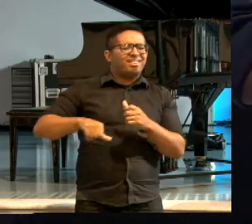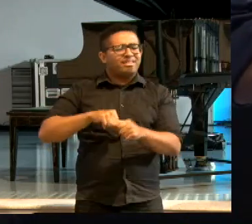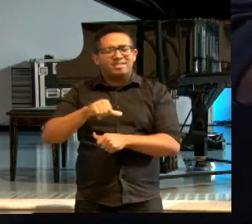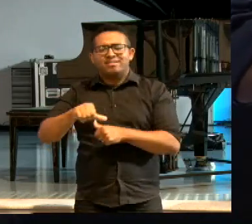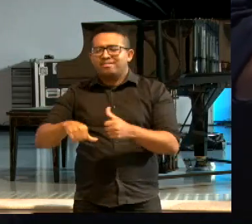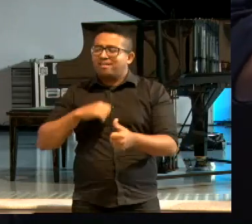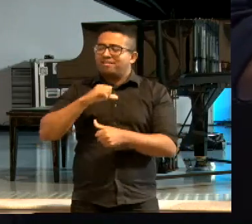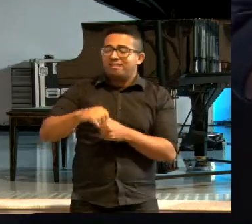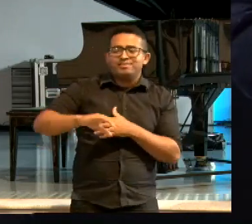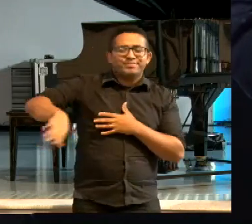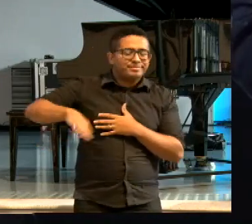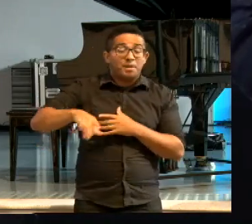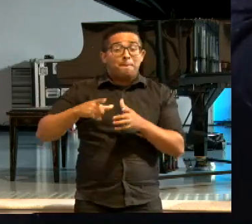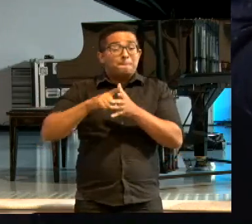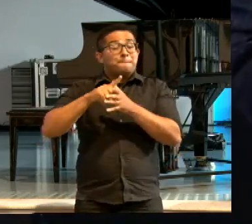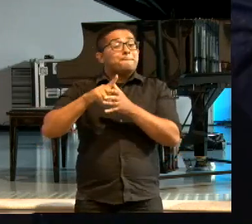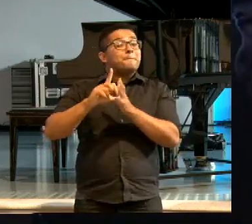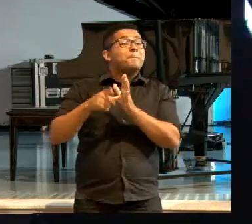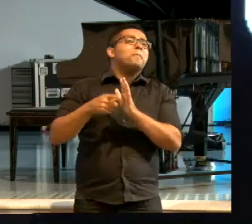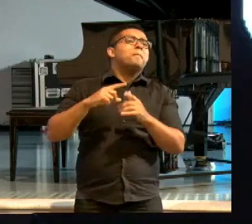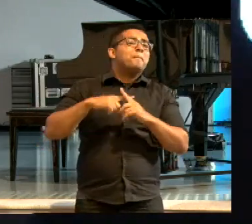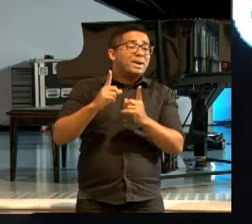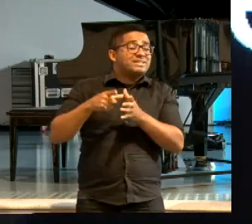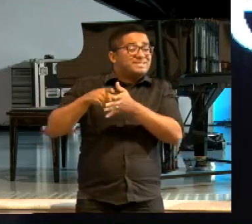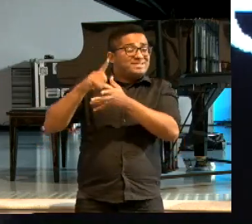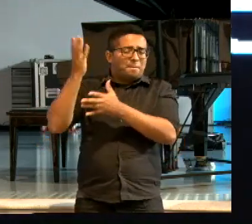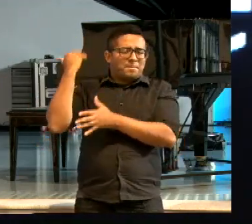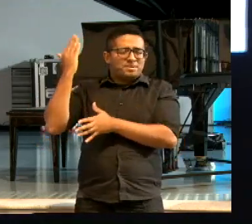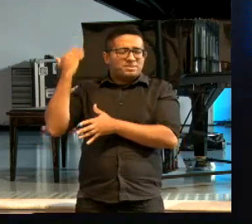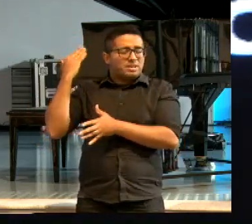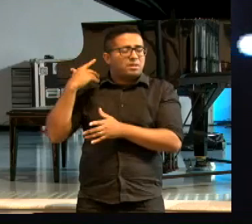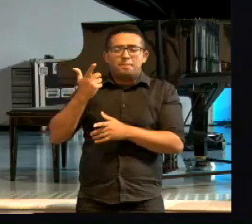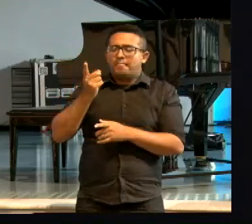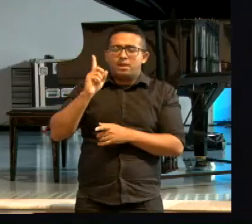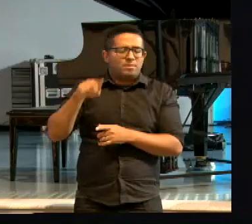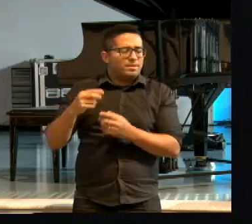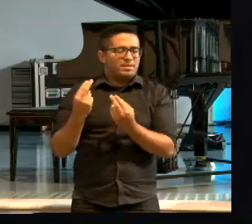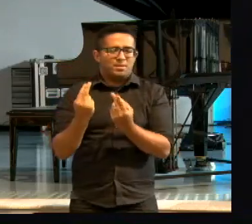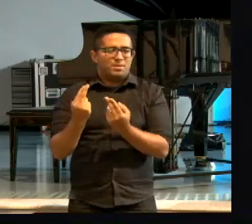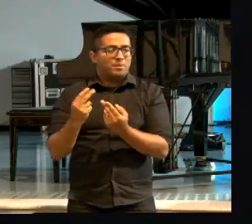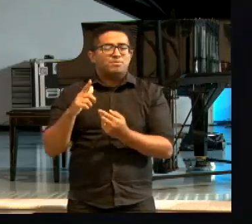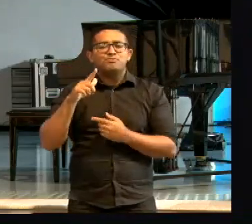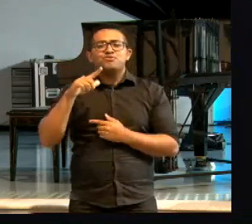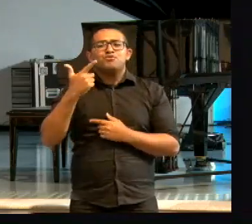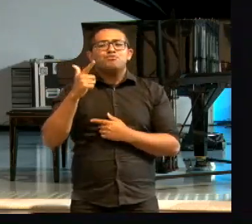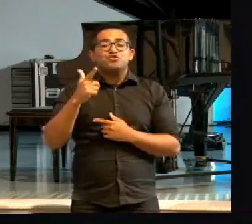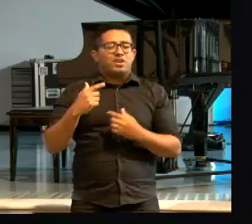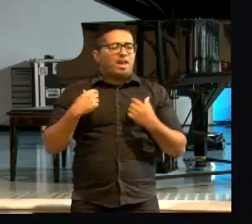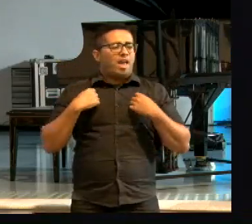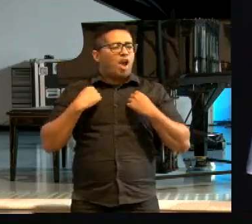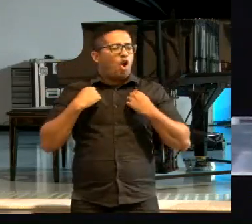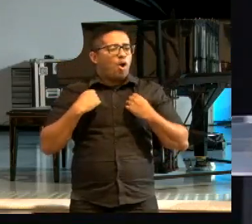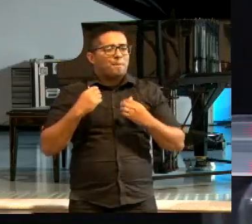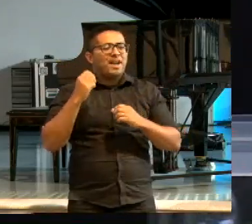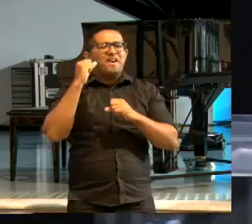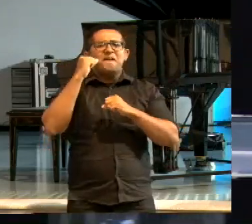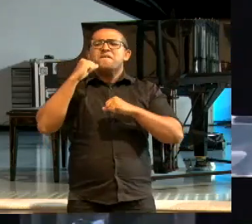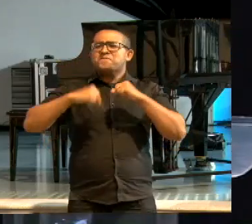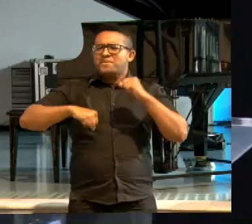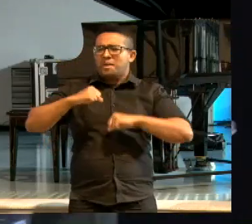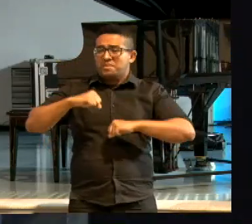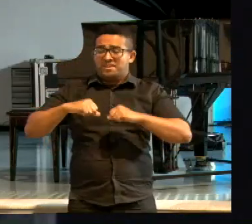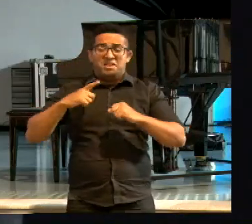naquela época, não. Eles não tinham, né, as indústrias de tecelagem, a produção